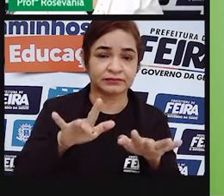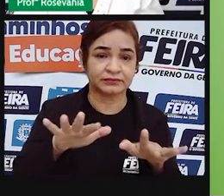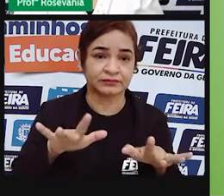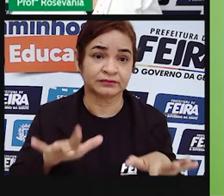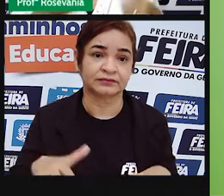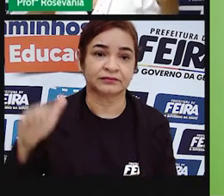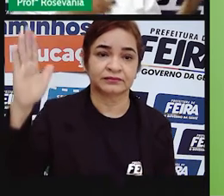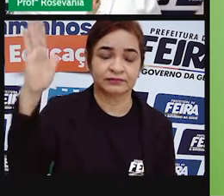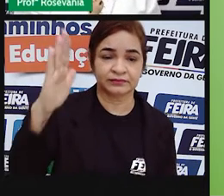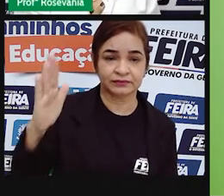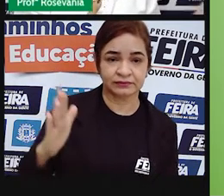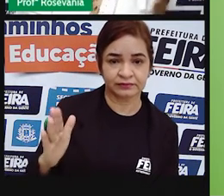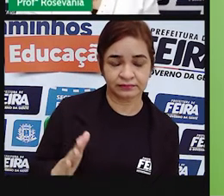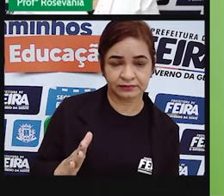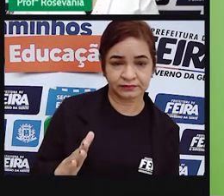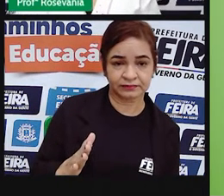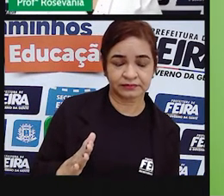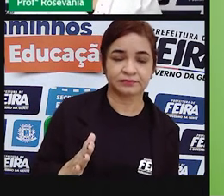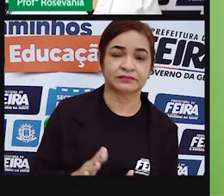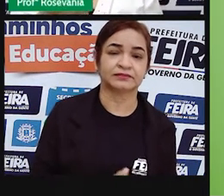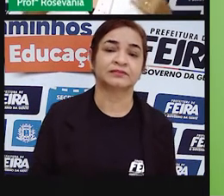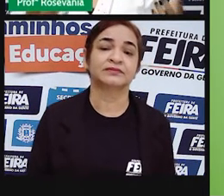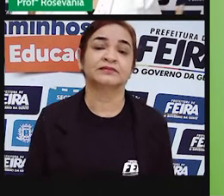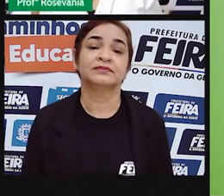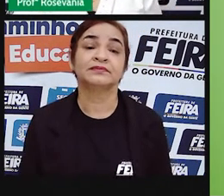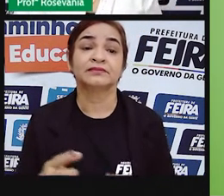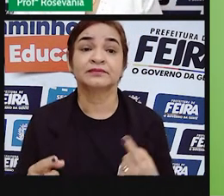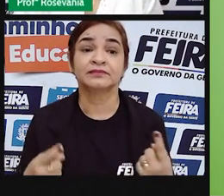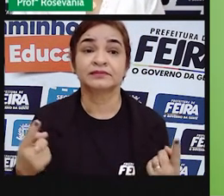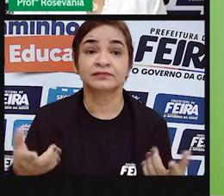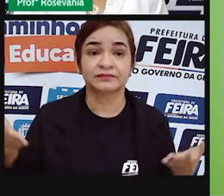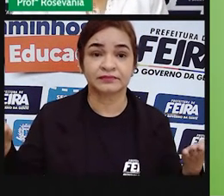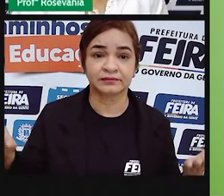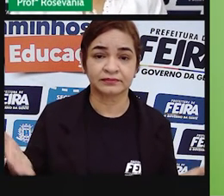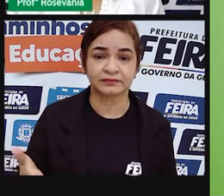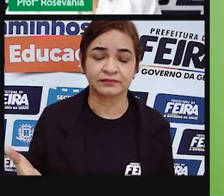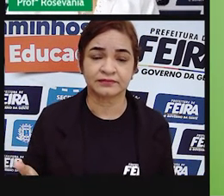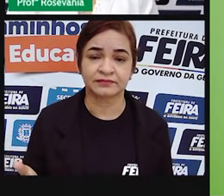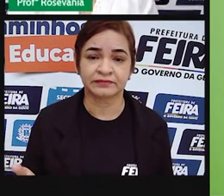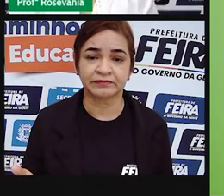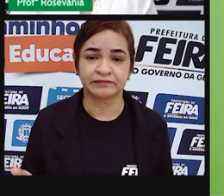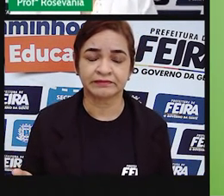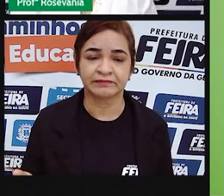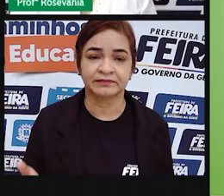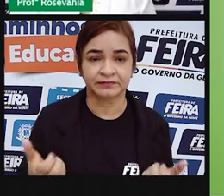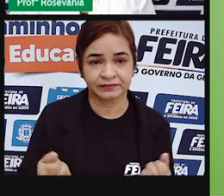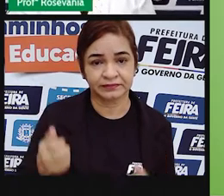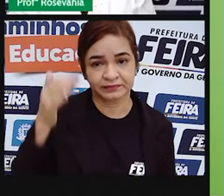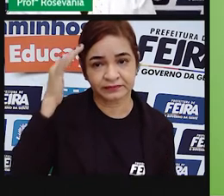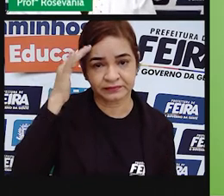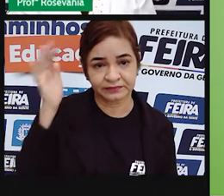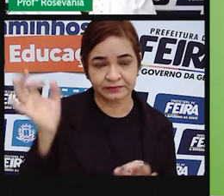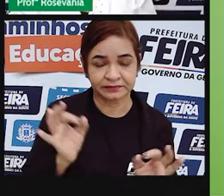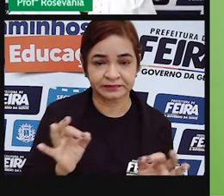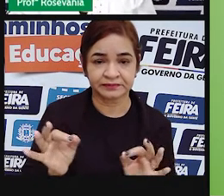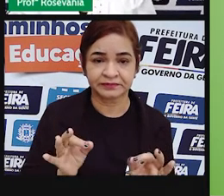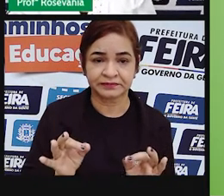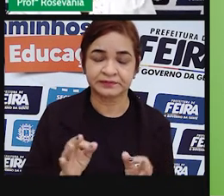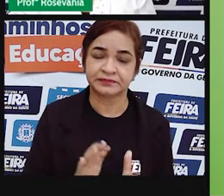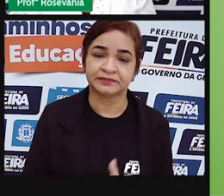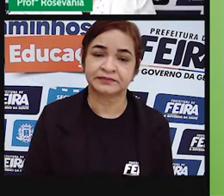pelo Brasil como um todo que nós já vimos bem em outros momentos e agora mora entender um pouquinho sobre esse processo